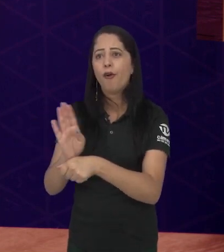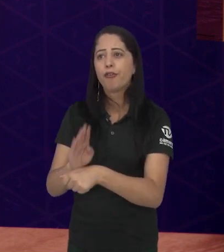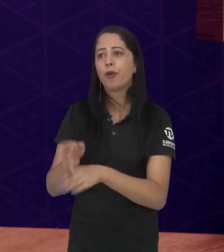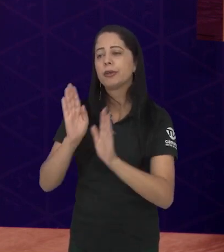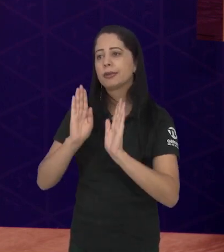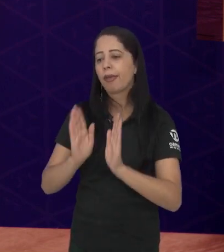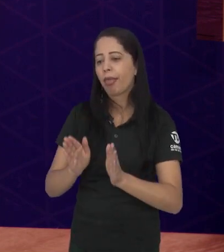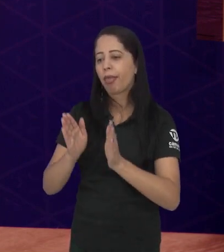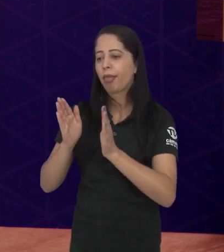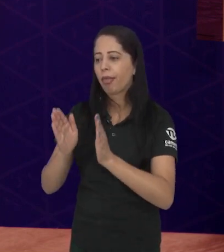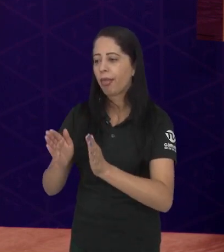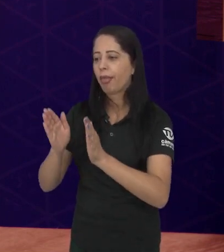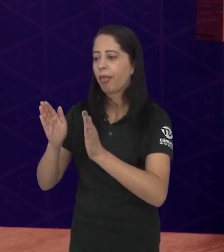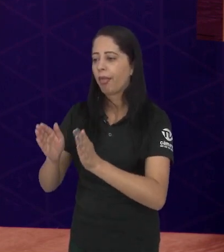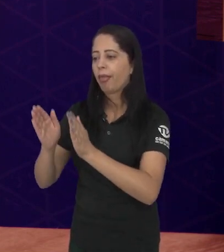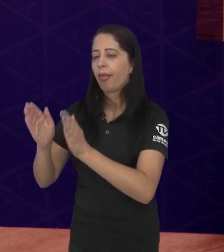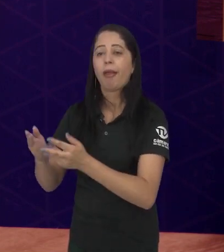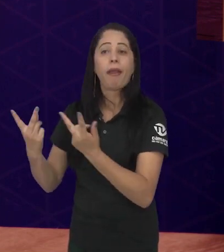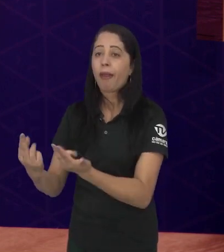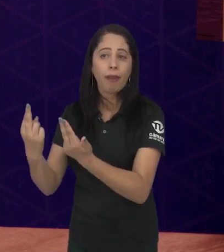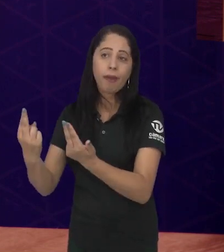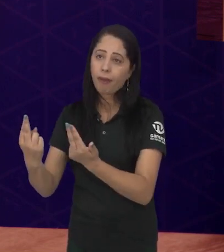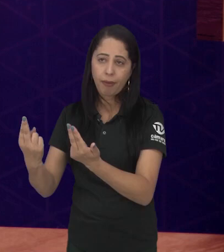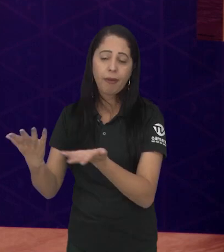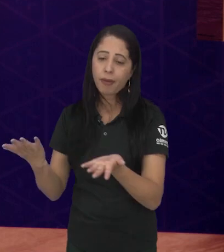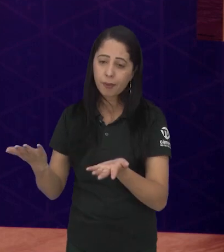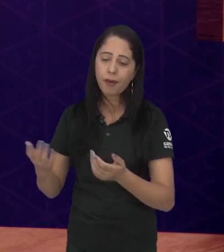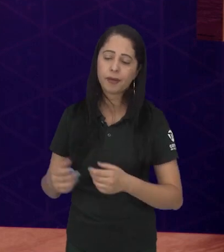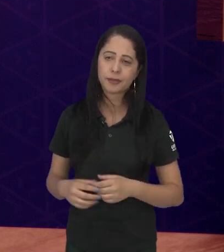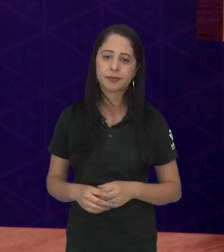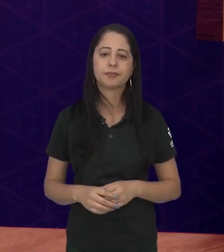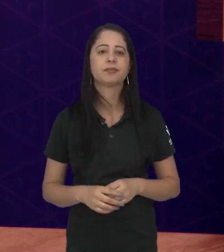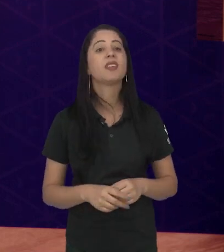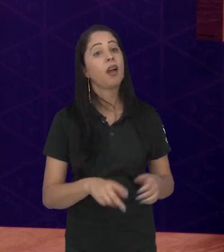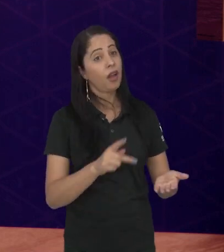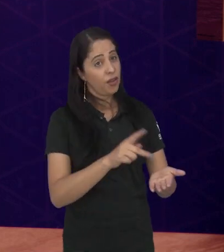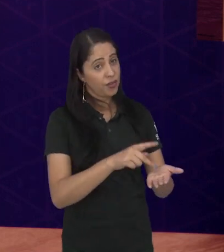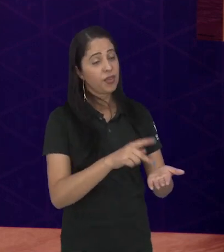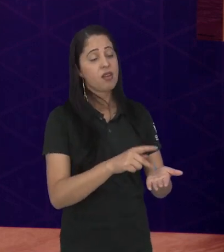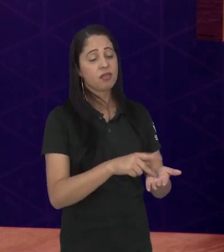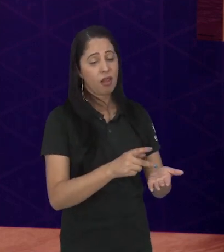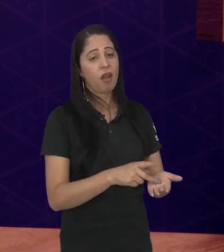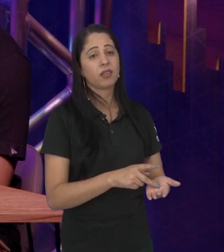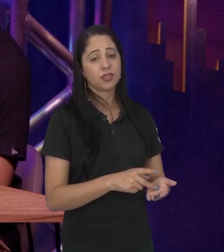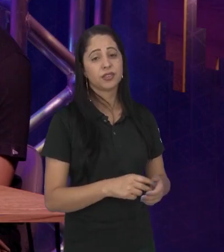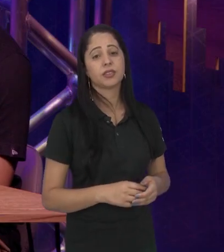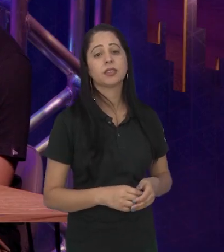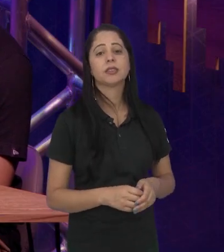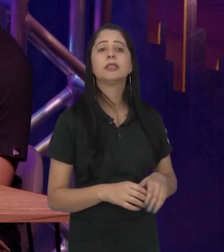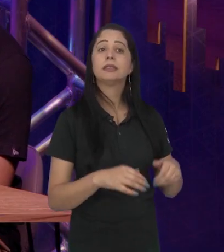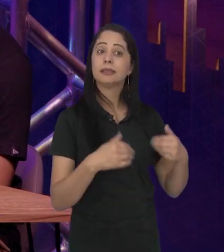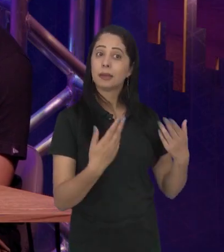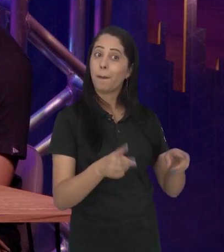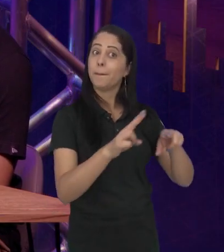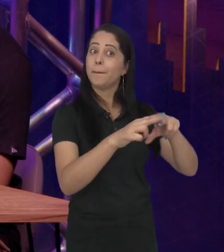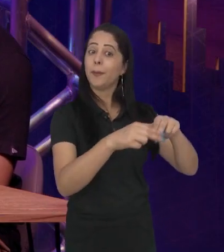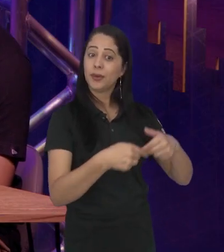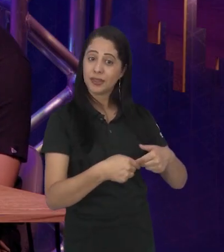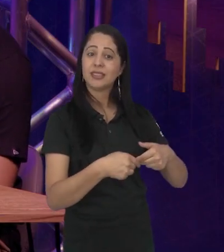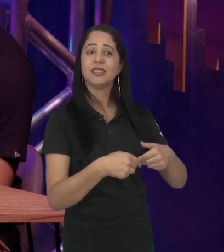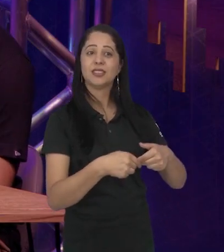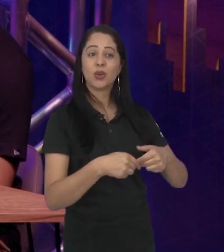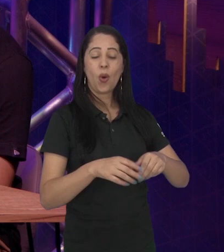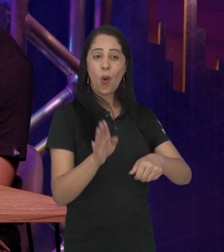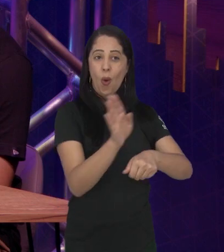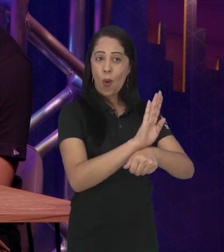o cinema ficava todo engessado porque todo mundo queria fazer um filme na fórmula do Oscar. Exatamente, são várias questões. E é por